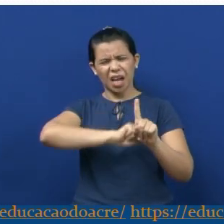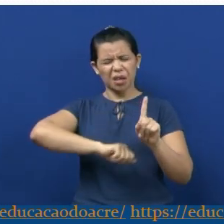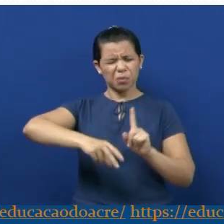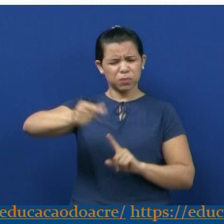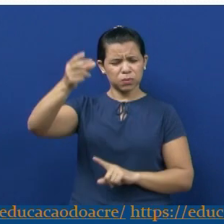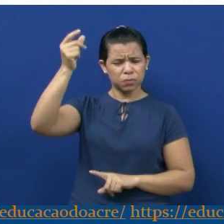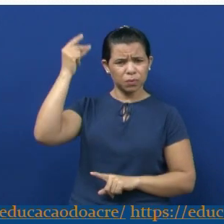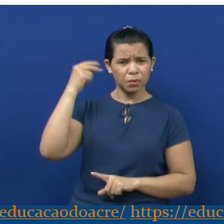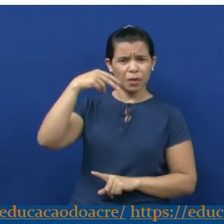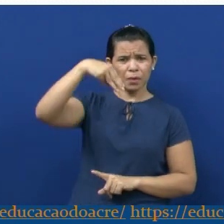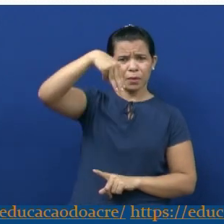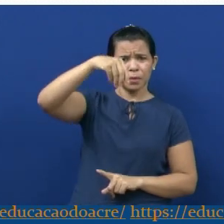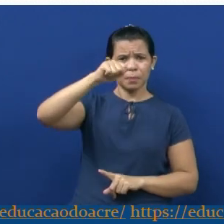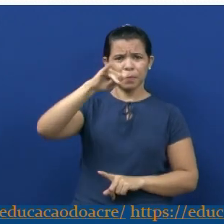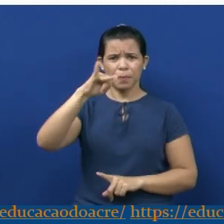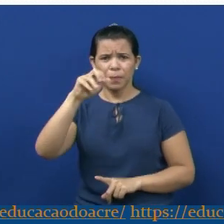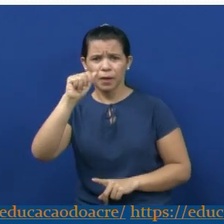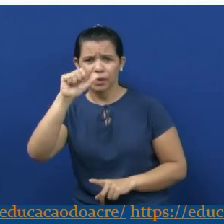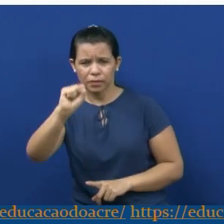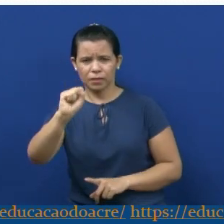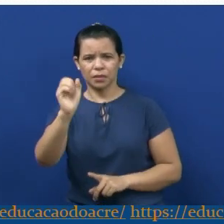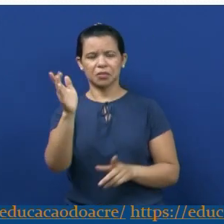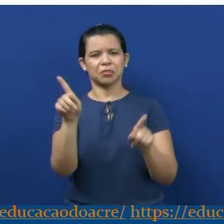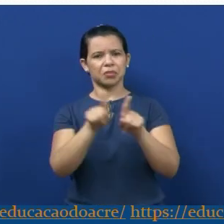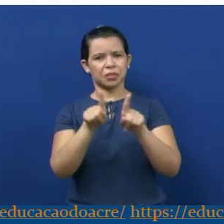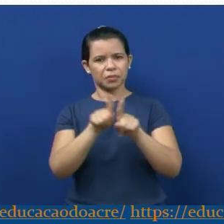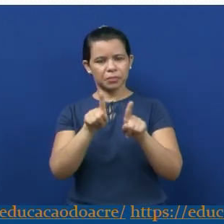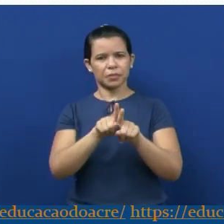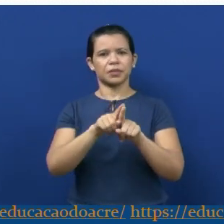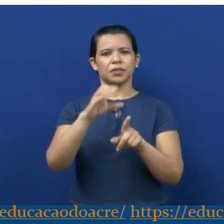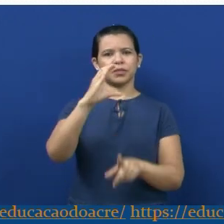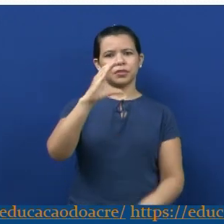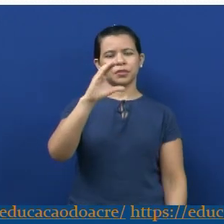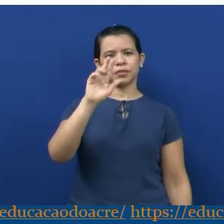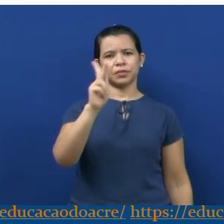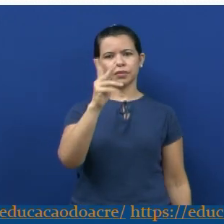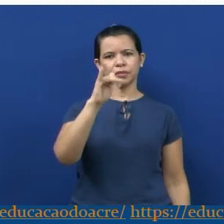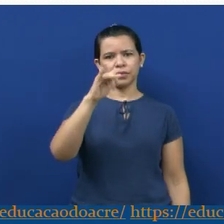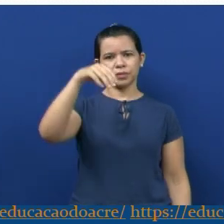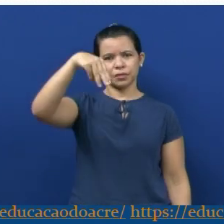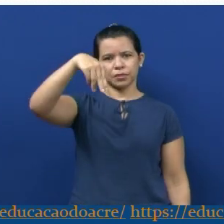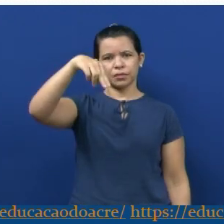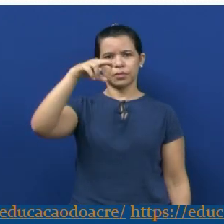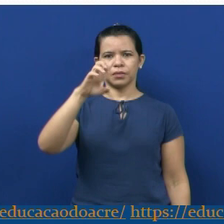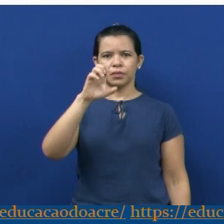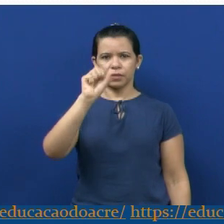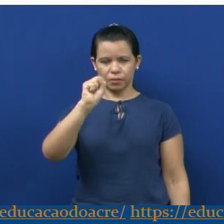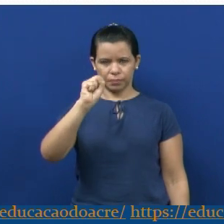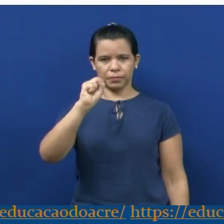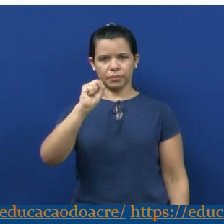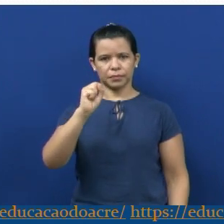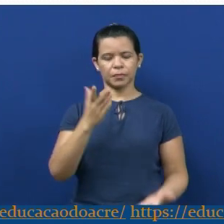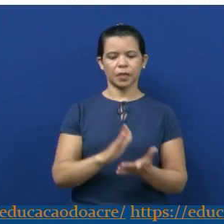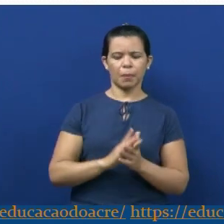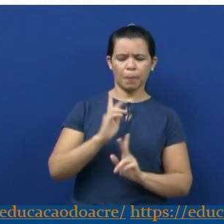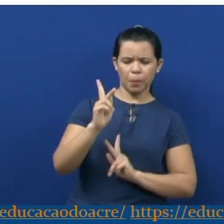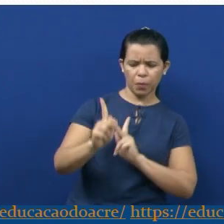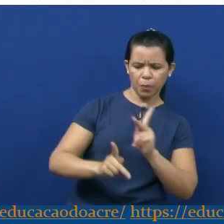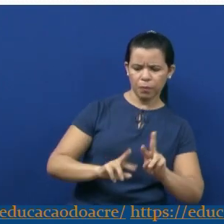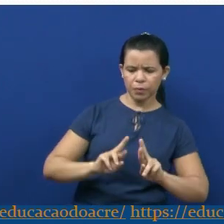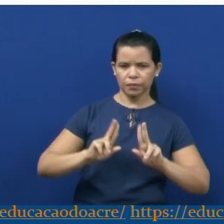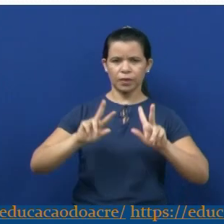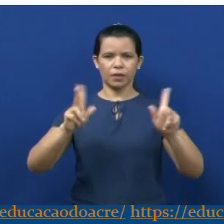dos maias e o calendário chinês. Povos, sociedades diferentes com calendários diferentes. Então, o